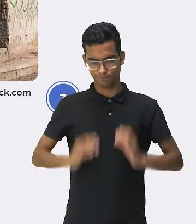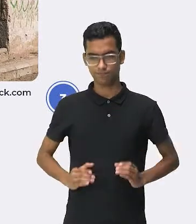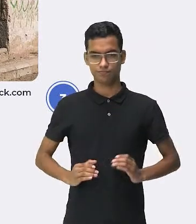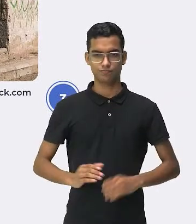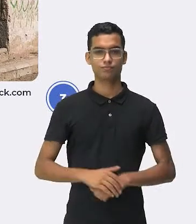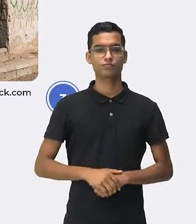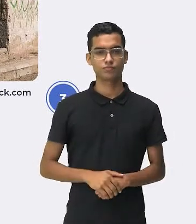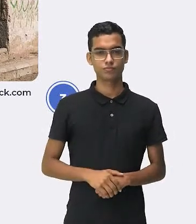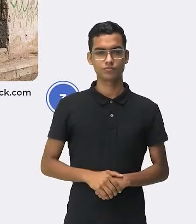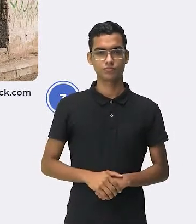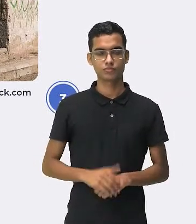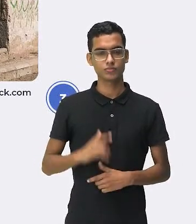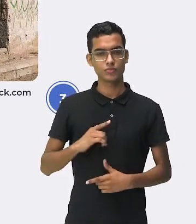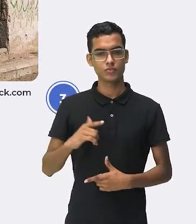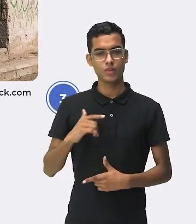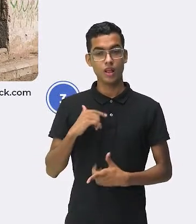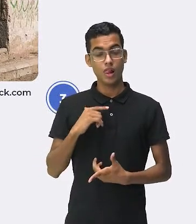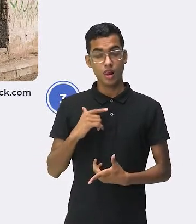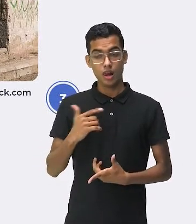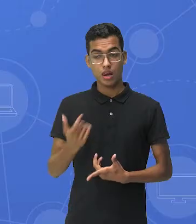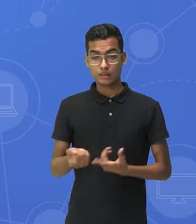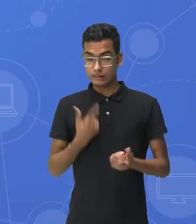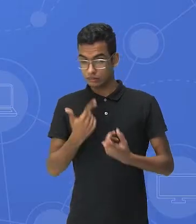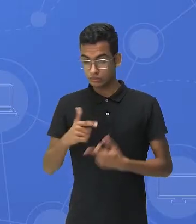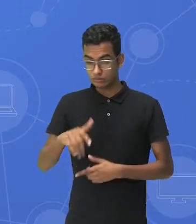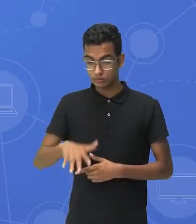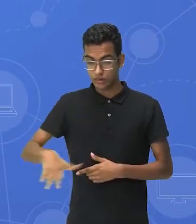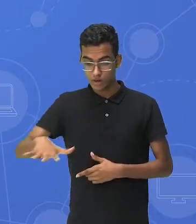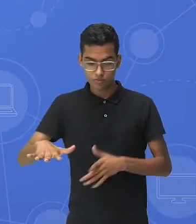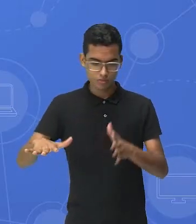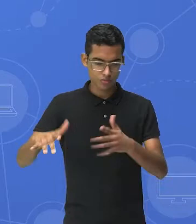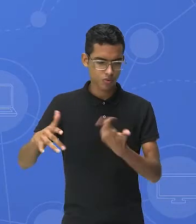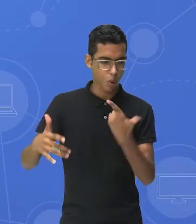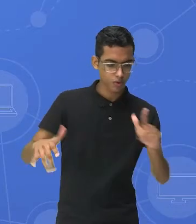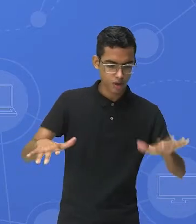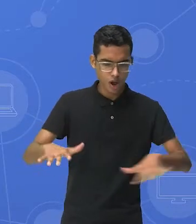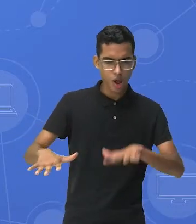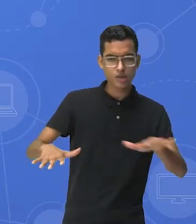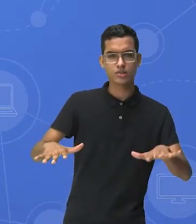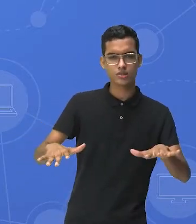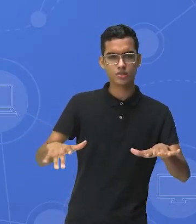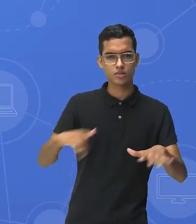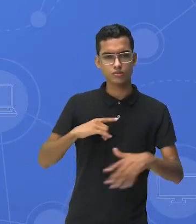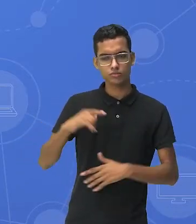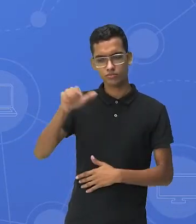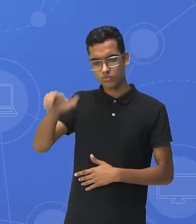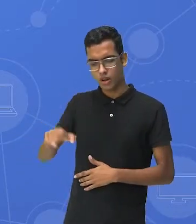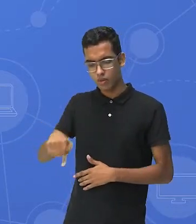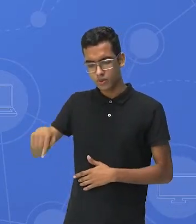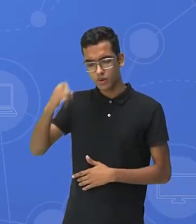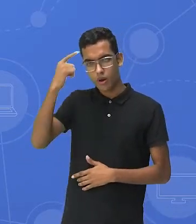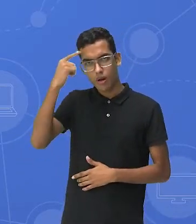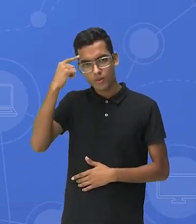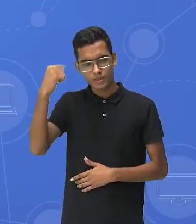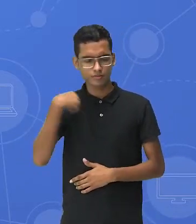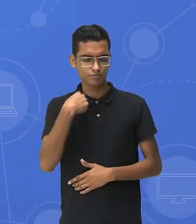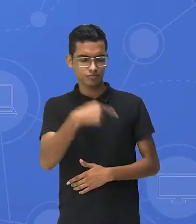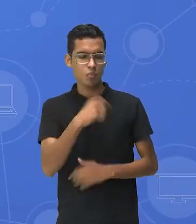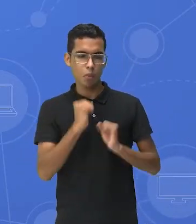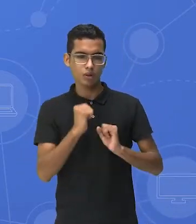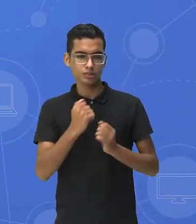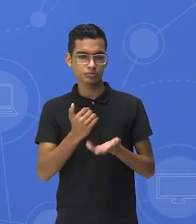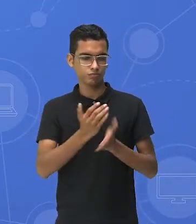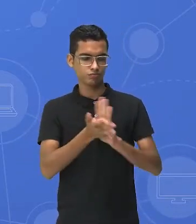uma região para outra é tão grande que a pessoa acha que pode discriminar a outra por sua